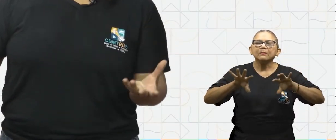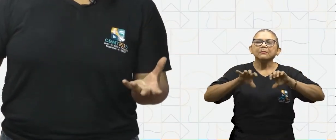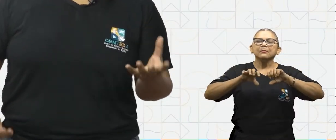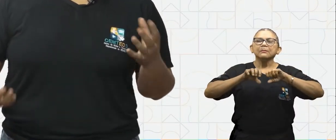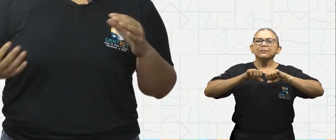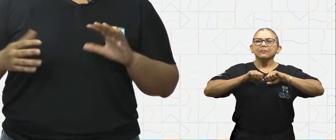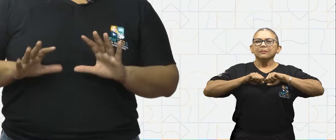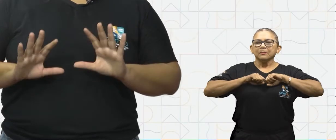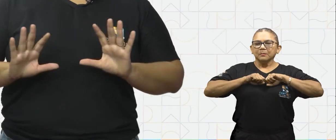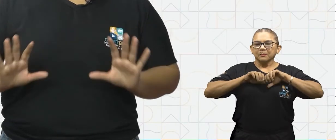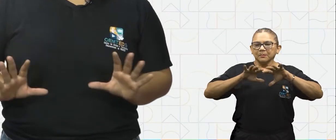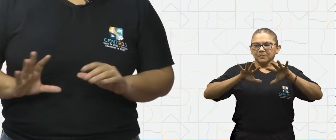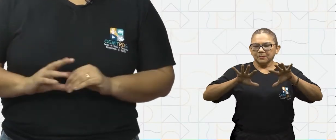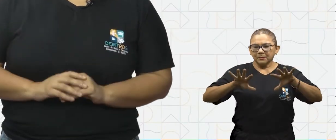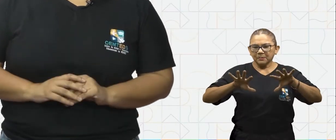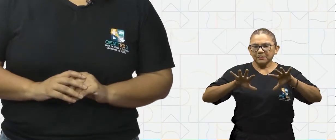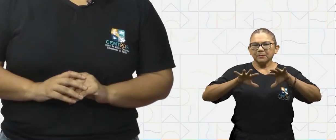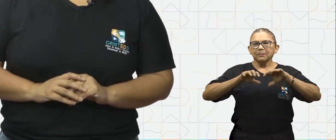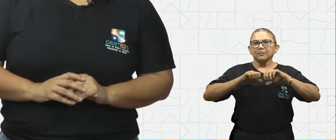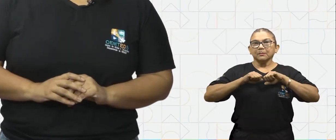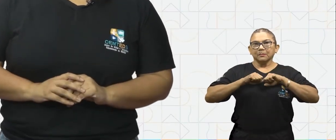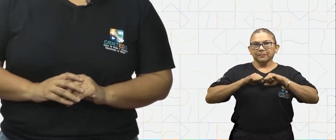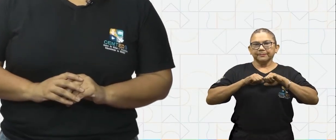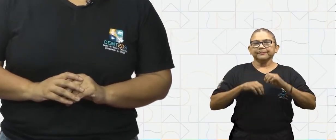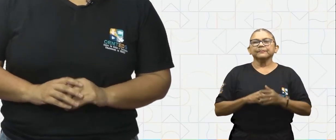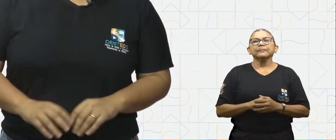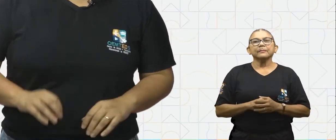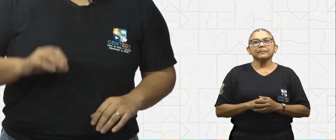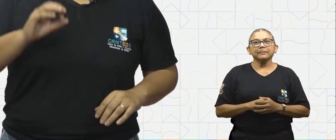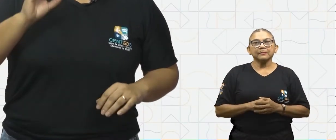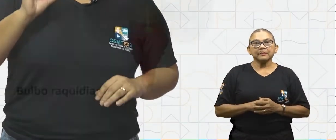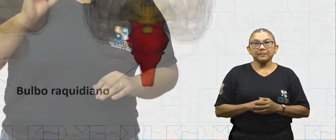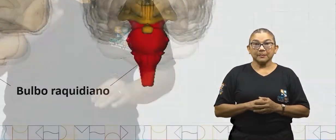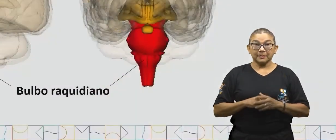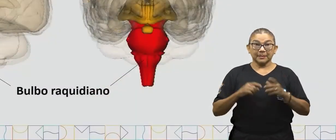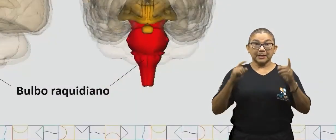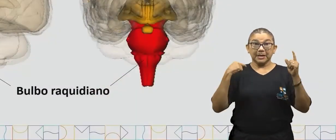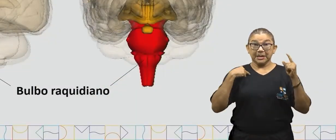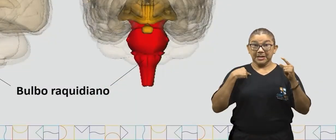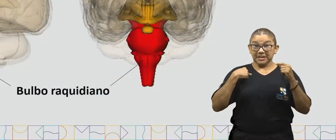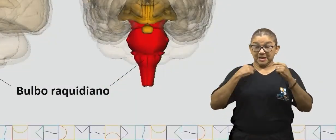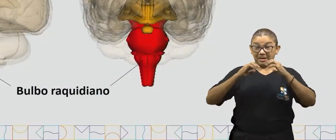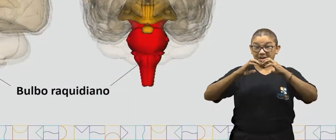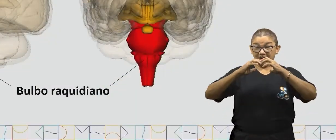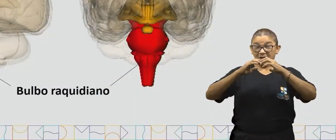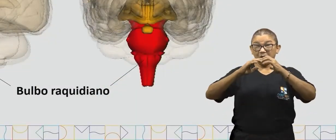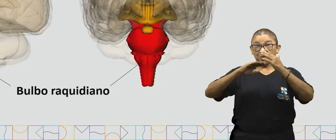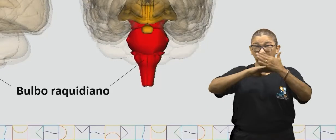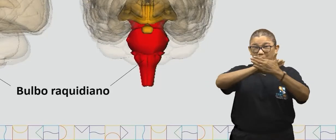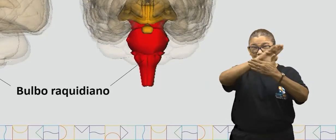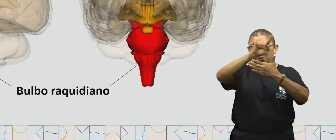a respiração dentro aí de certos limites. O centro de controle da